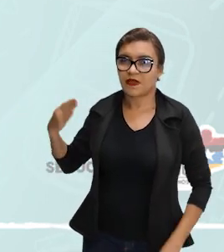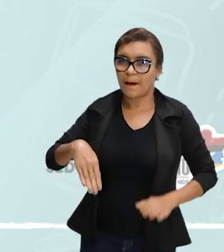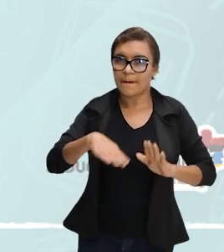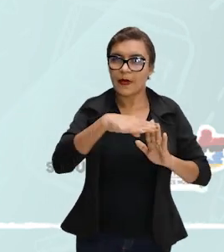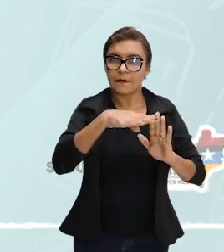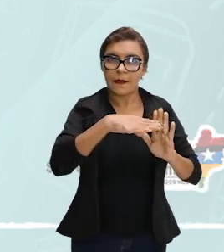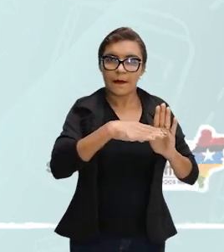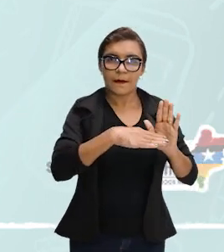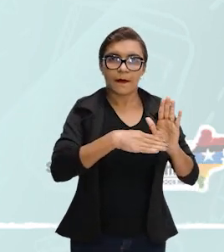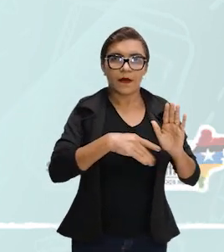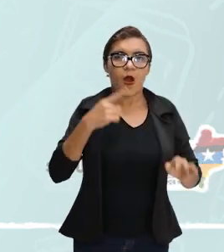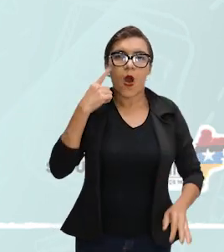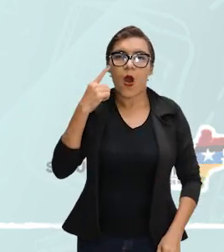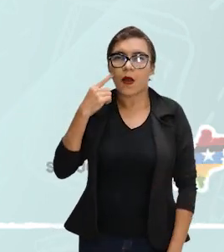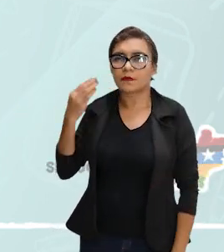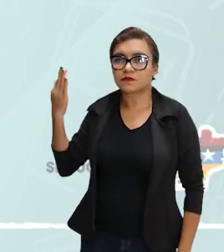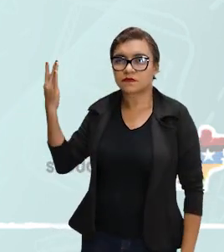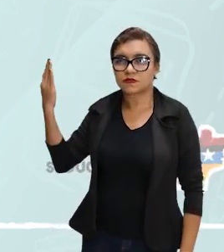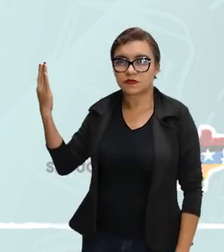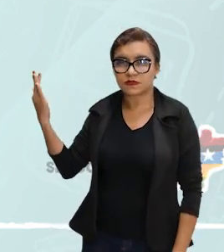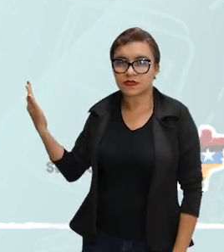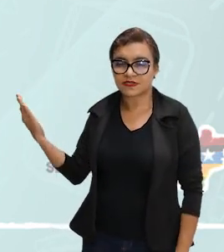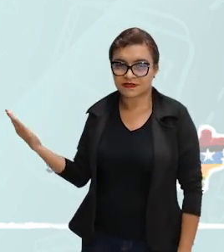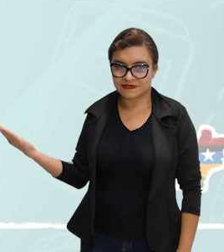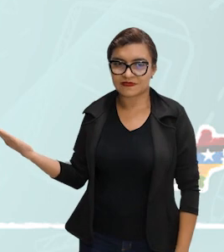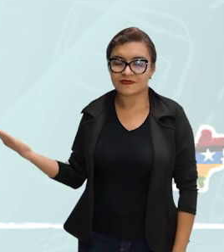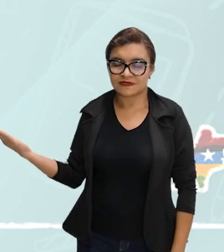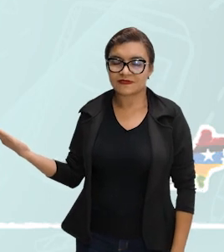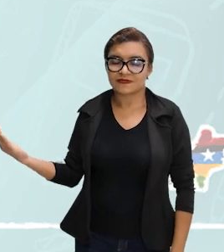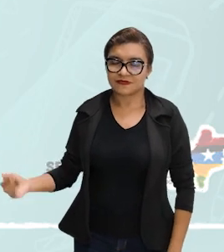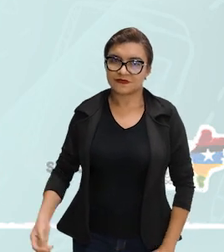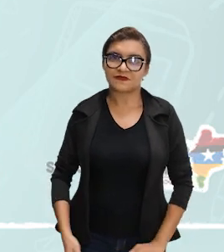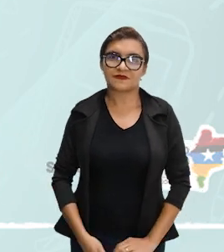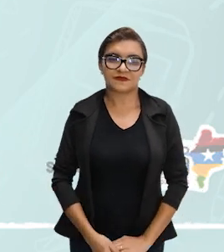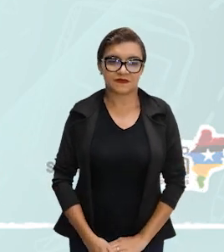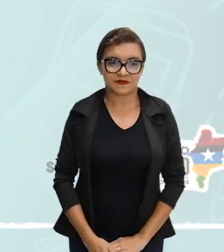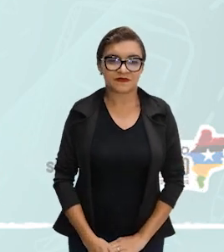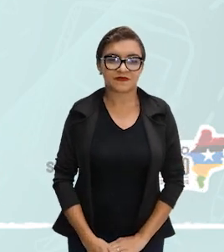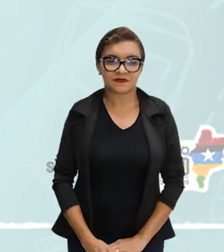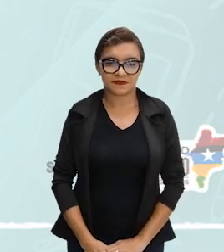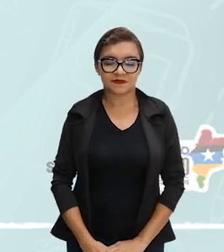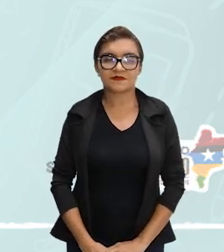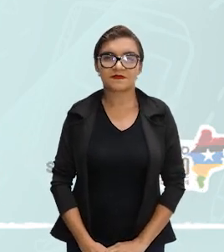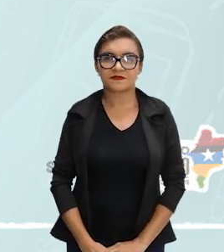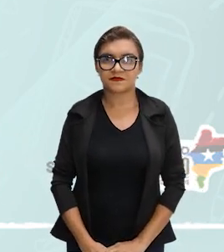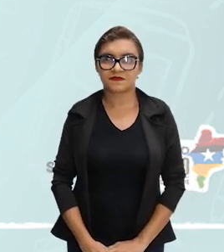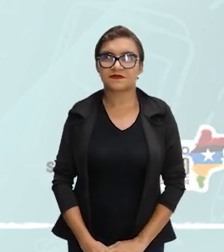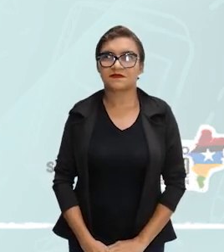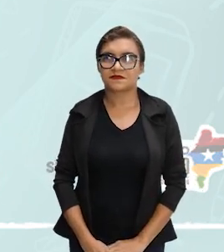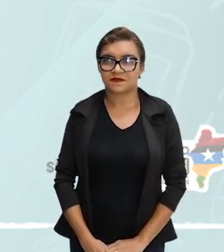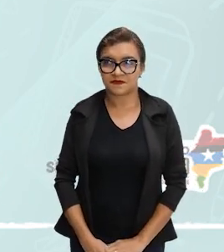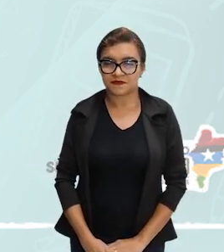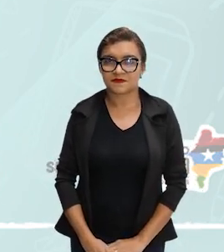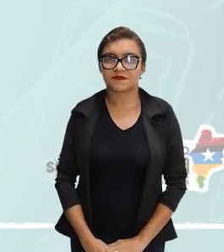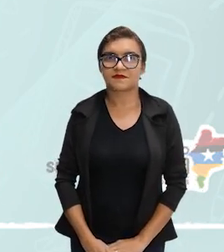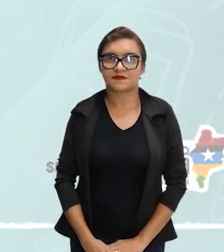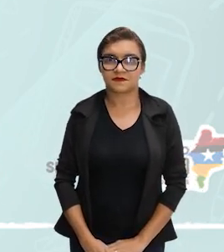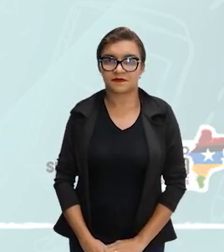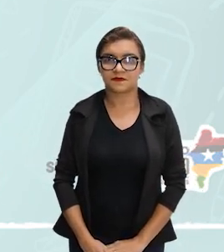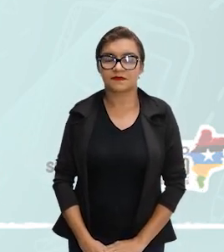aceptar, admirar, alertar, aparecer, apoiar,